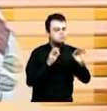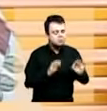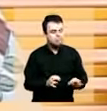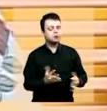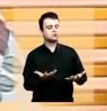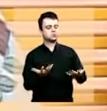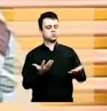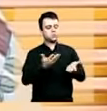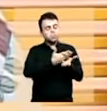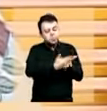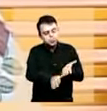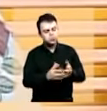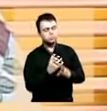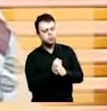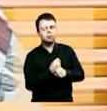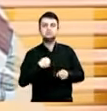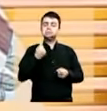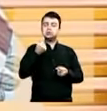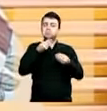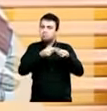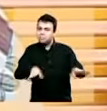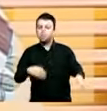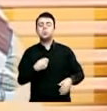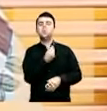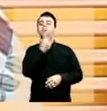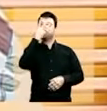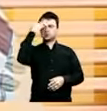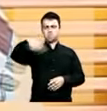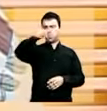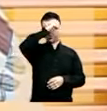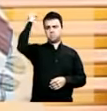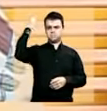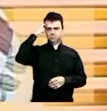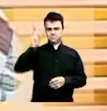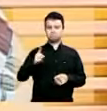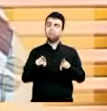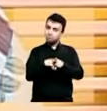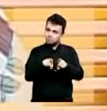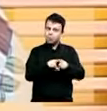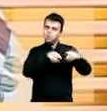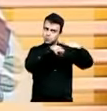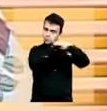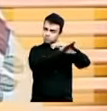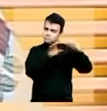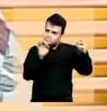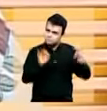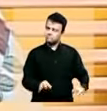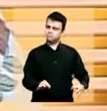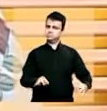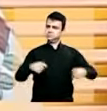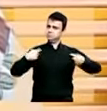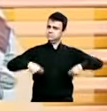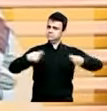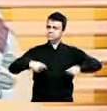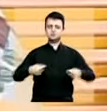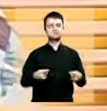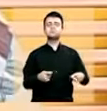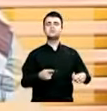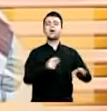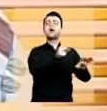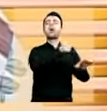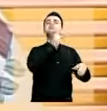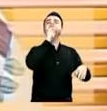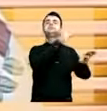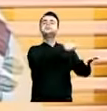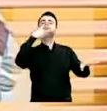custa, né, esse desperdício. E até na hora de guardar, né, o alimento. Coloca tudo